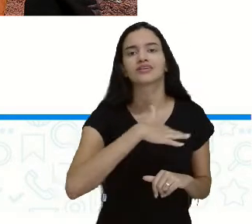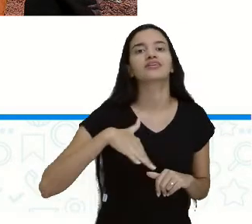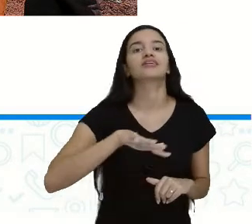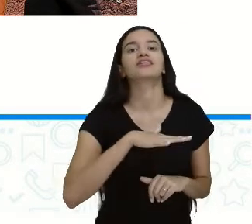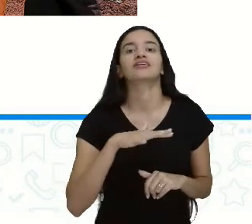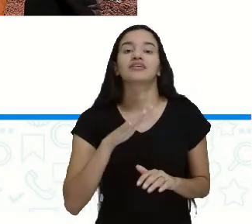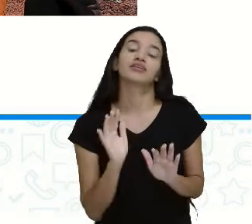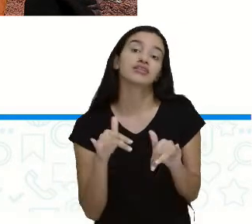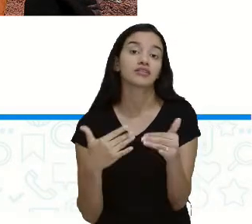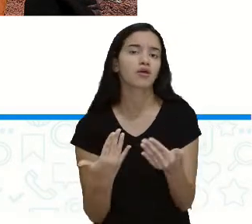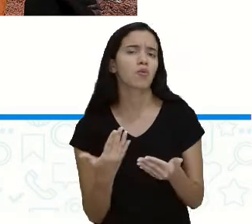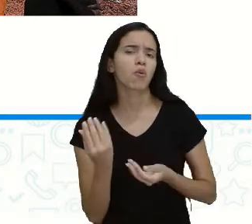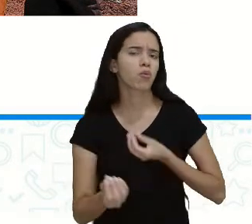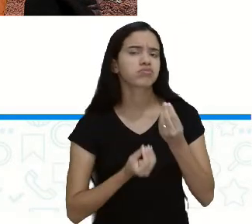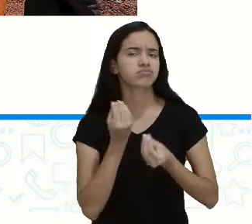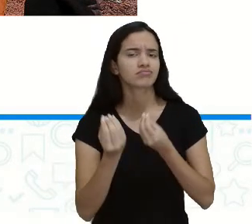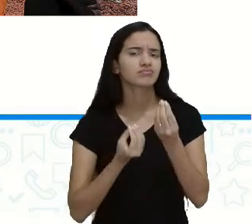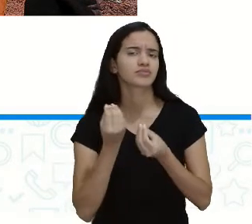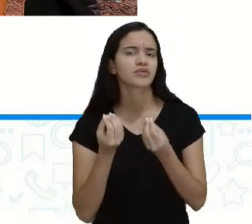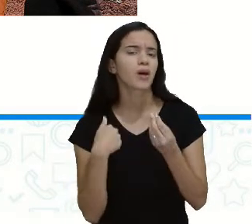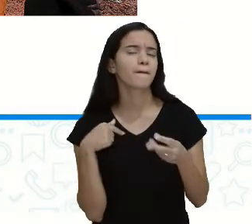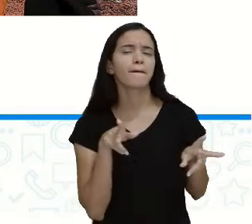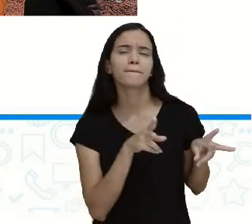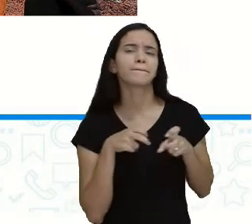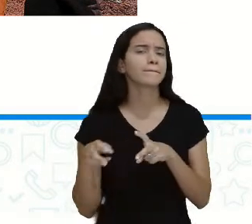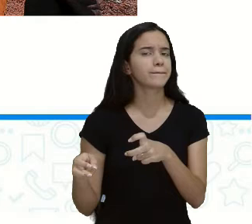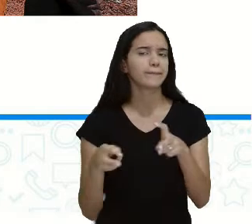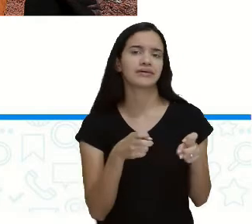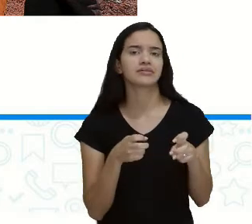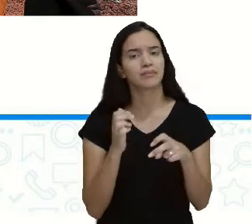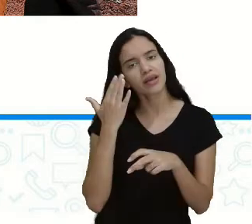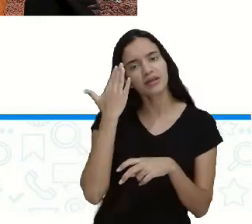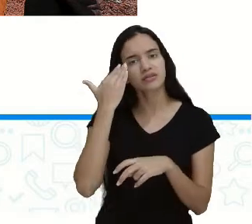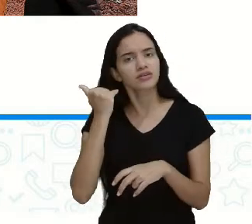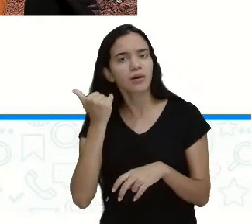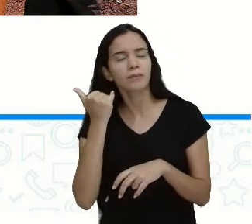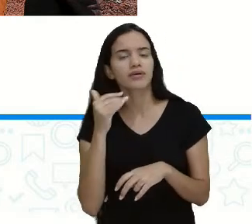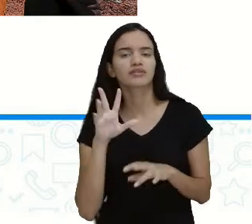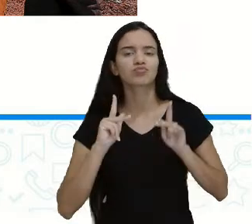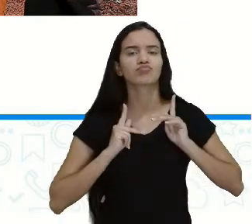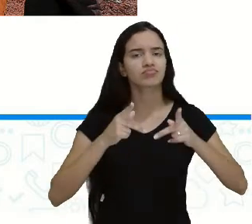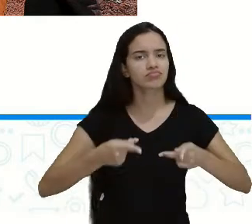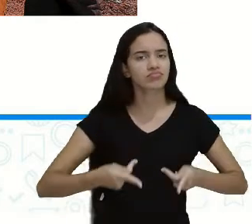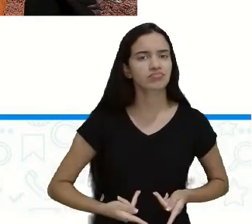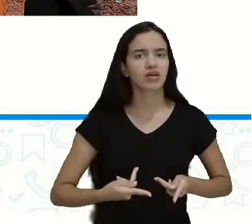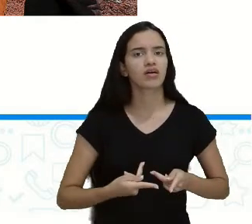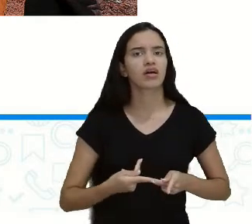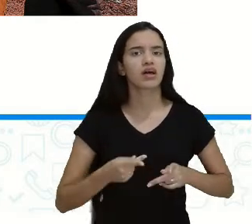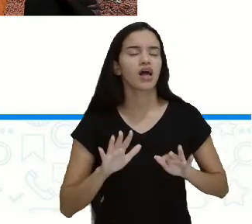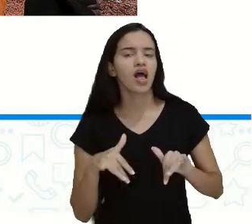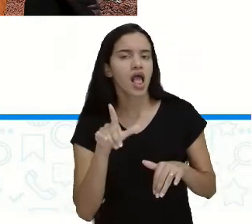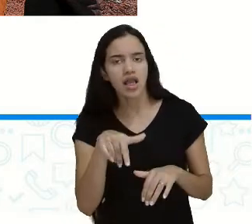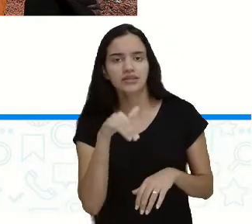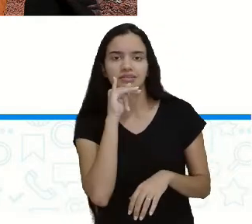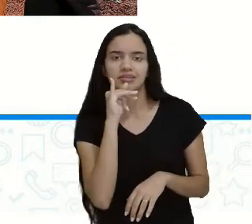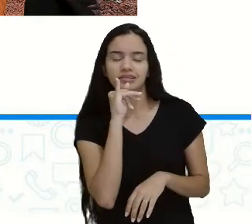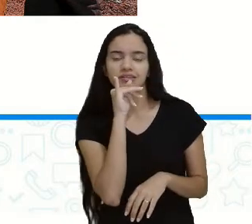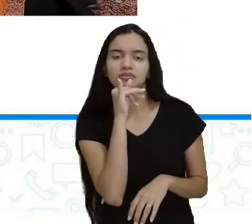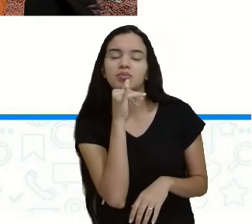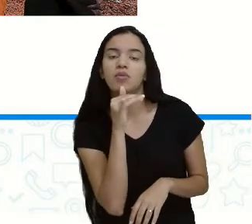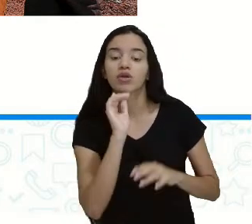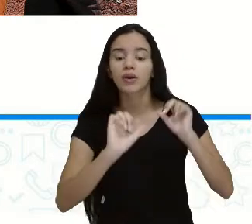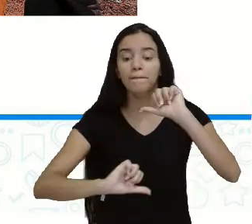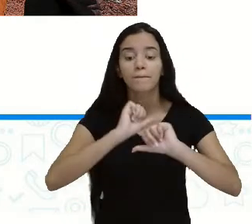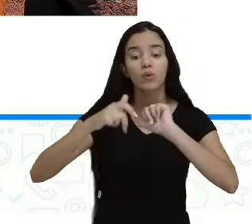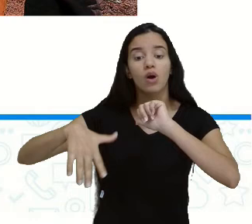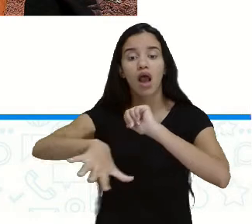geográfico. Então, como é que a gente pode identificar, como é que a gente pode saber que o ser humano agiu ali naqueles